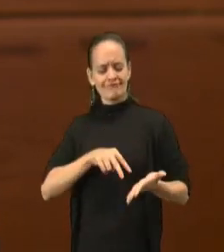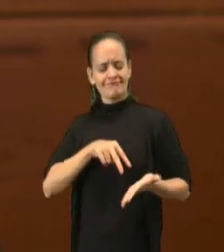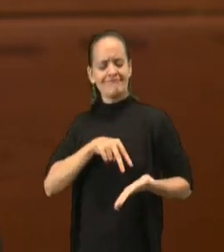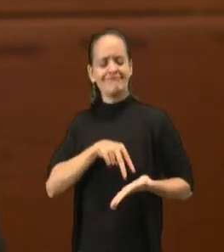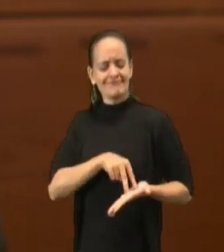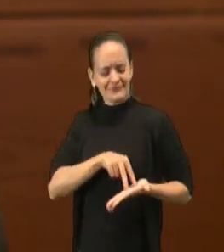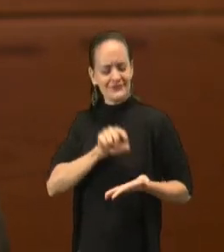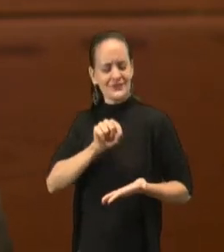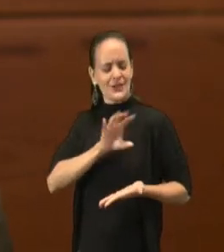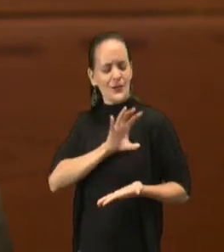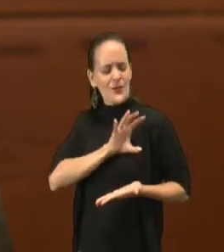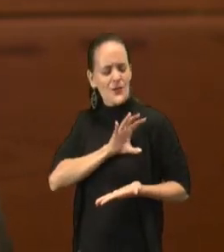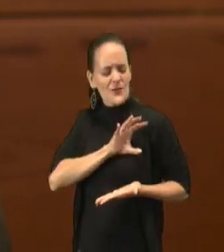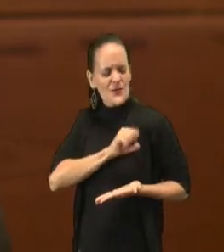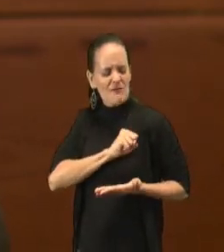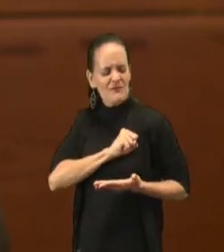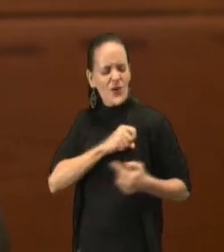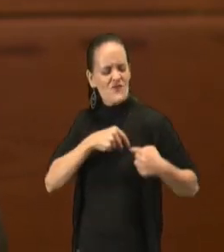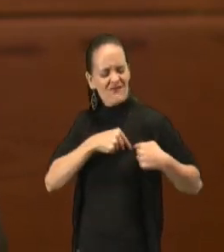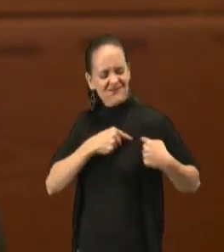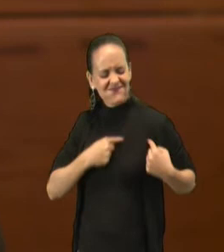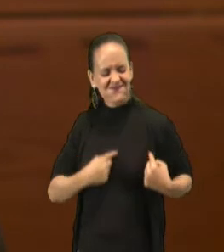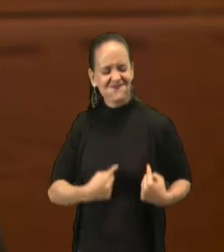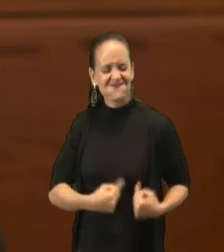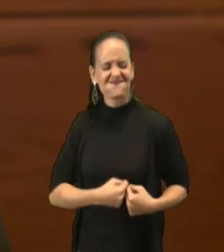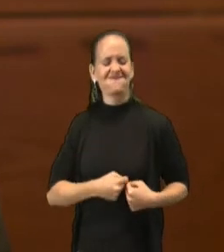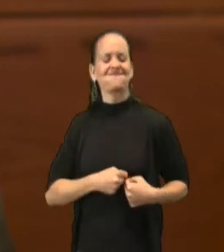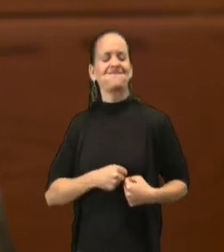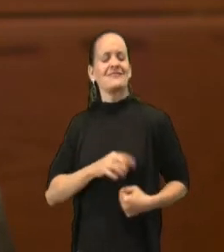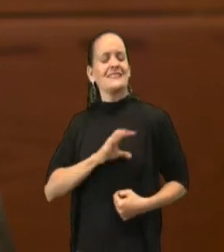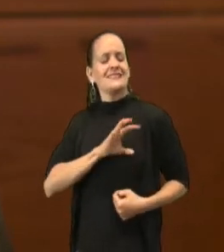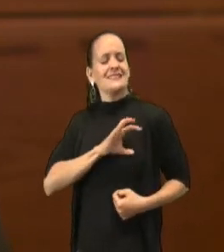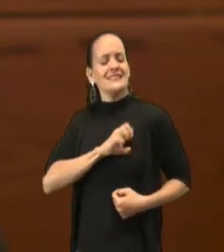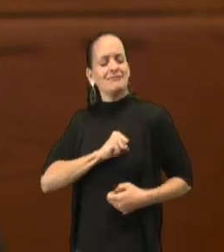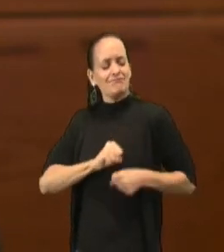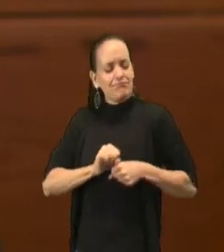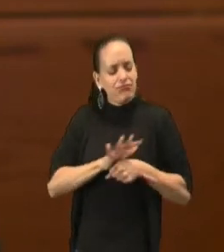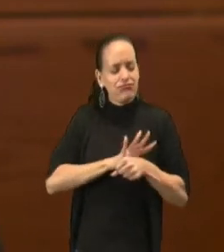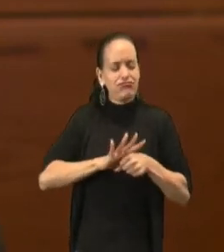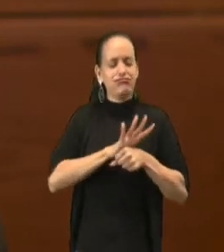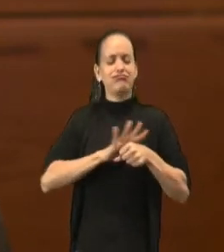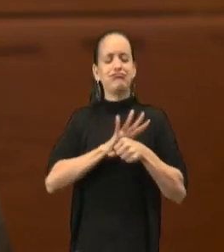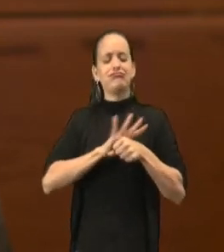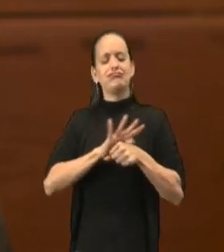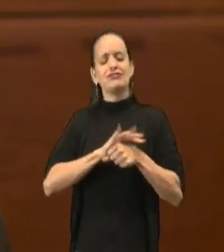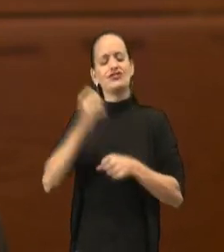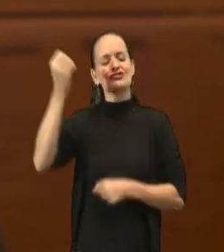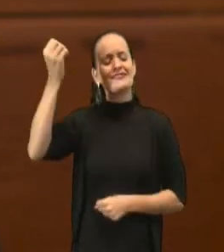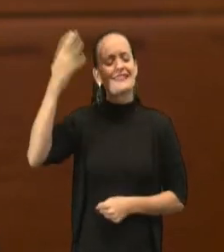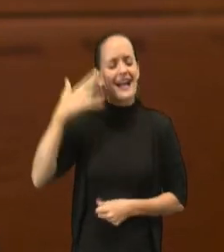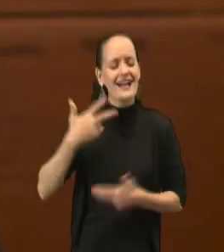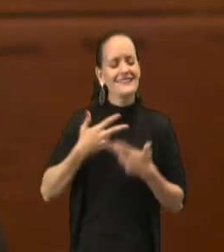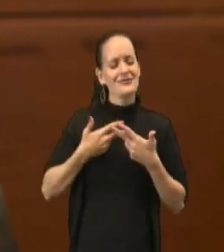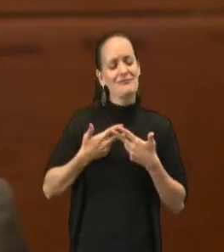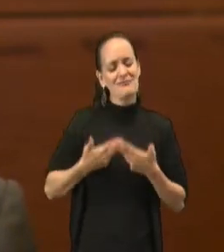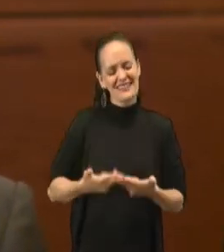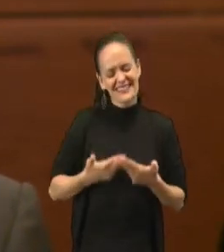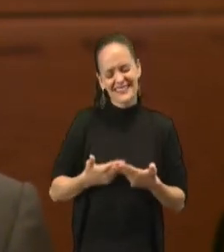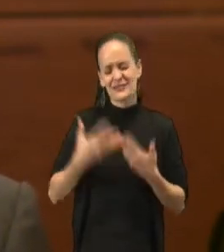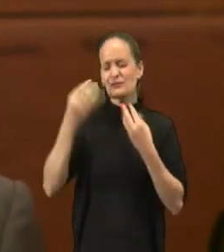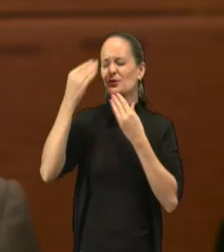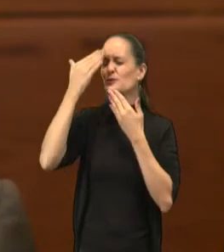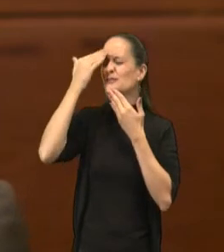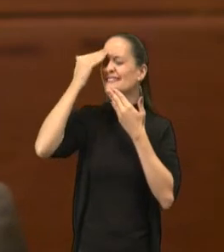um coração, ó Deus, imenso, encharcado de amor, de graça e de paciência. Muito obrigado porque o